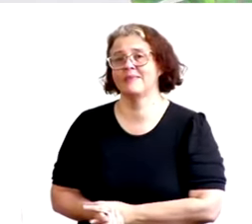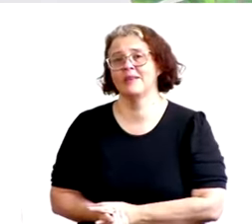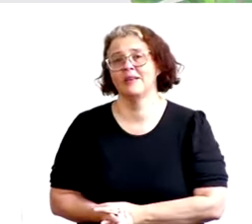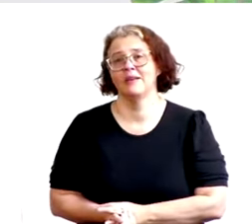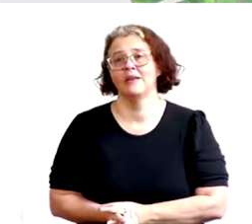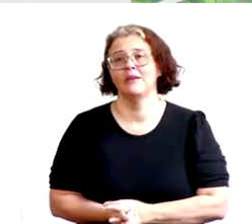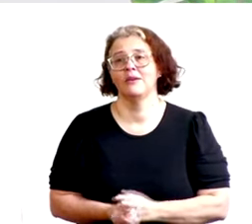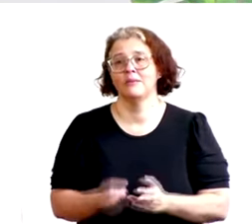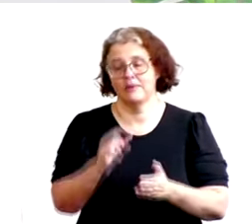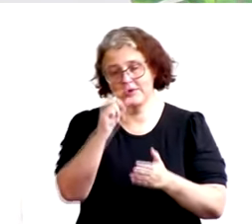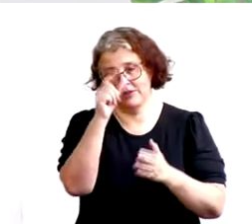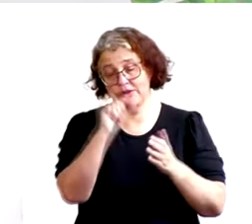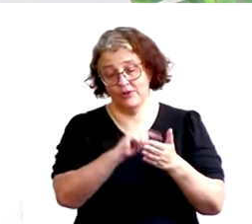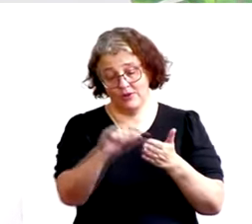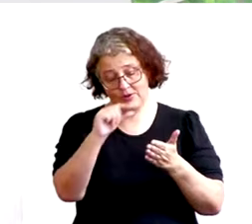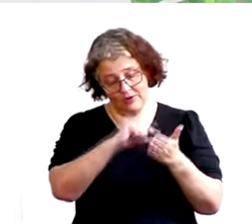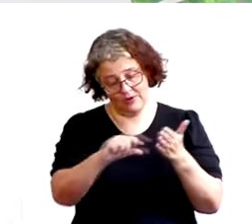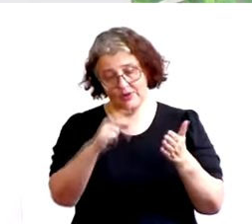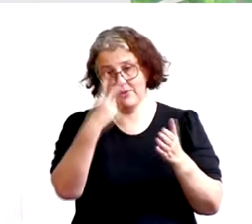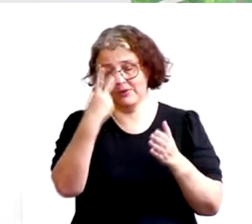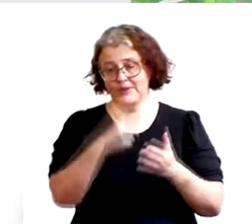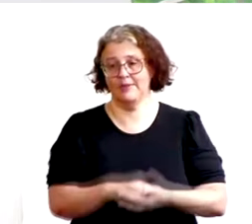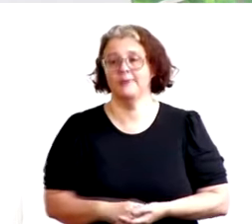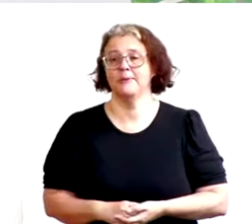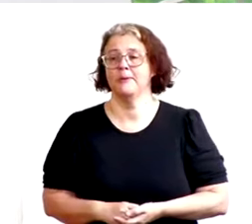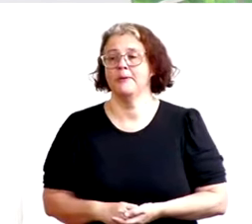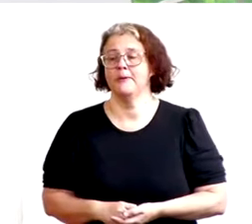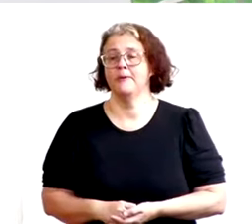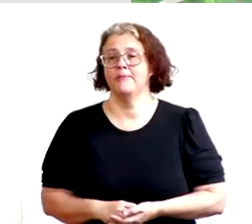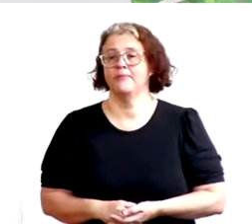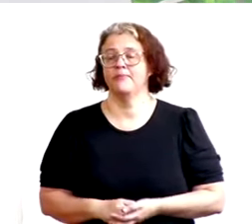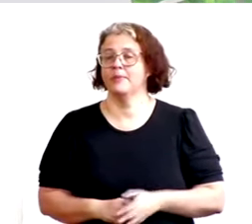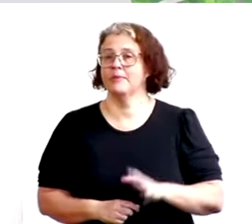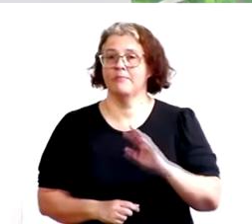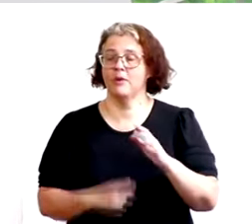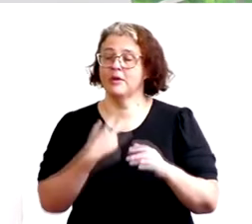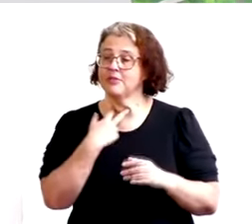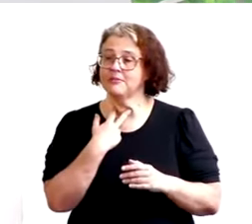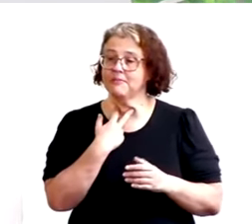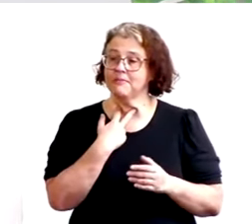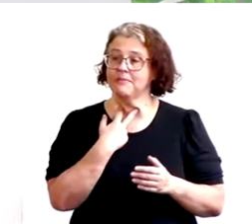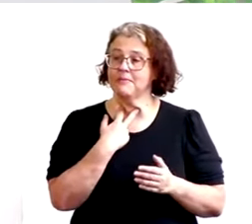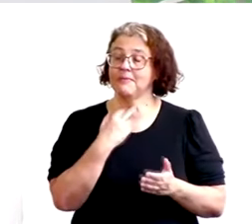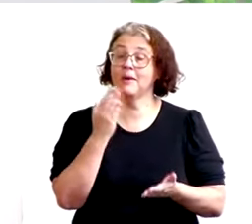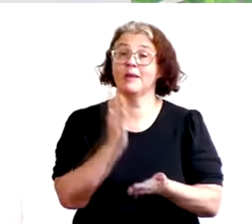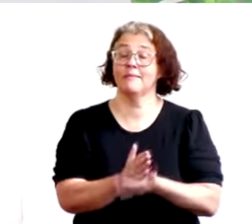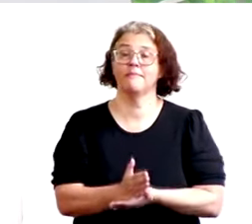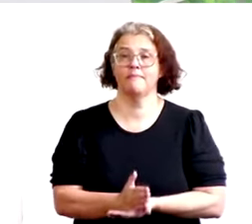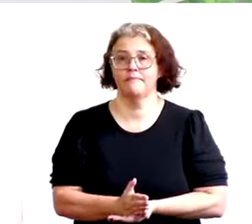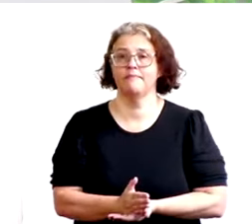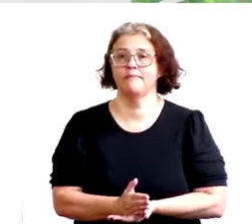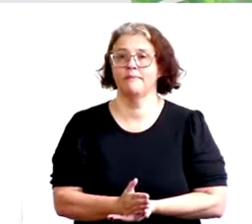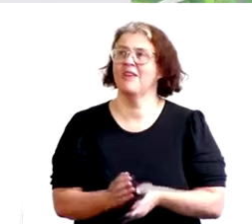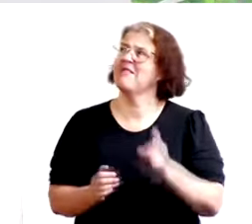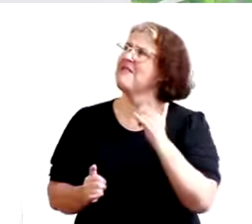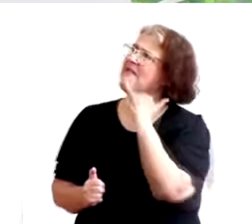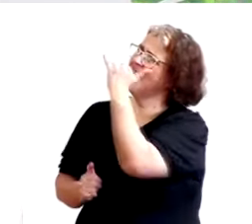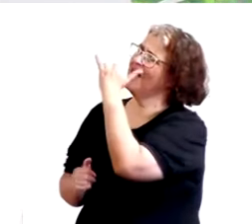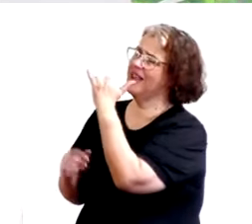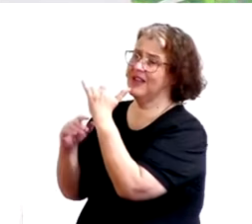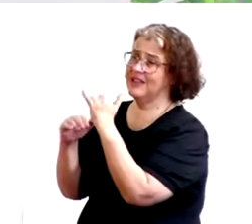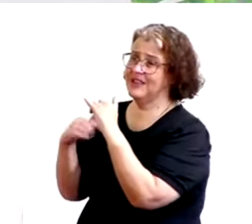versos mas nós não podemos parar por aí falar da nossa dor ao articular